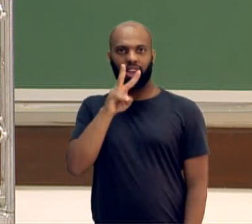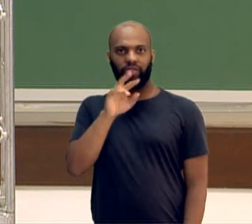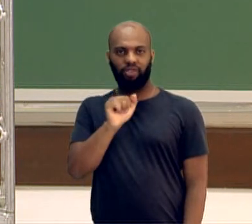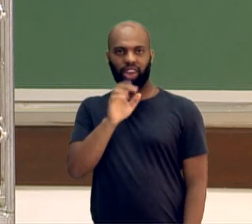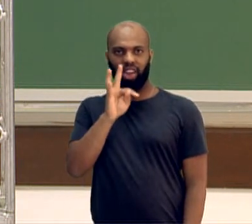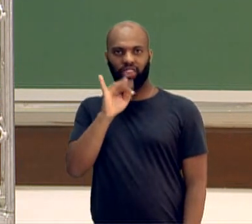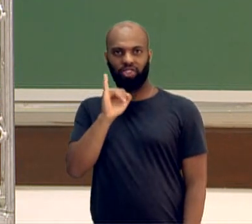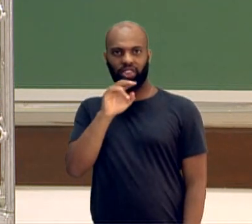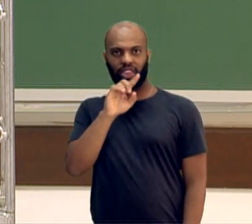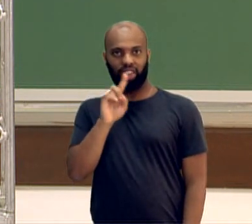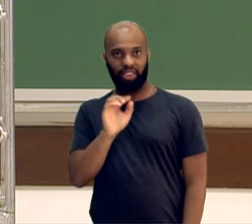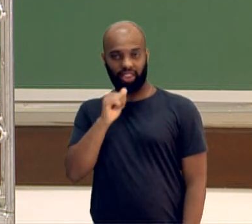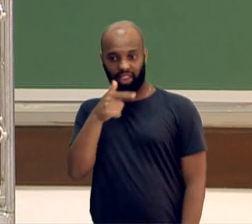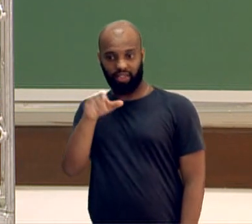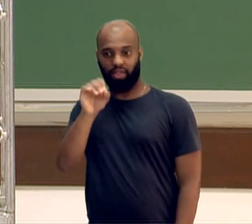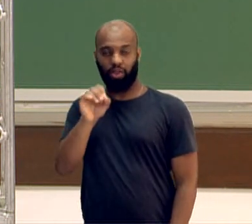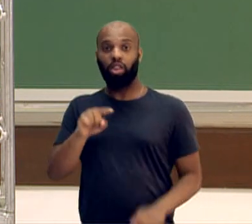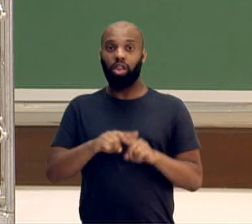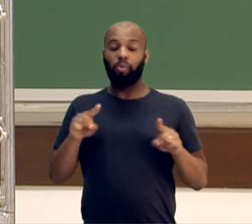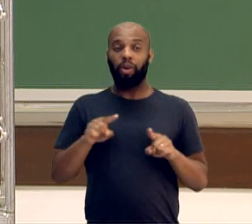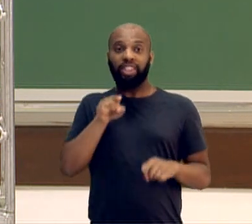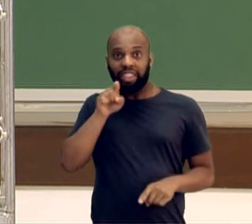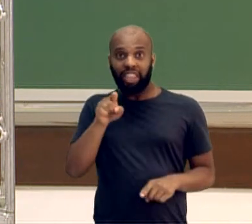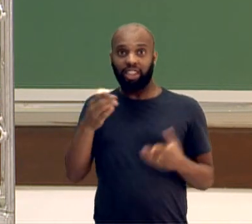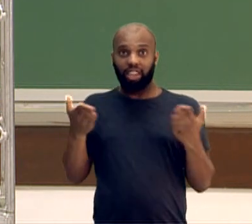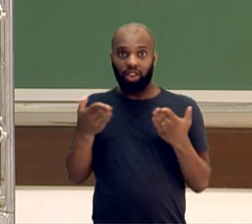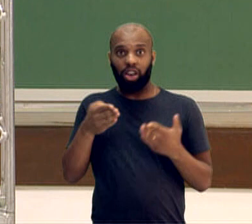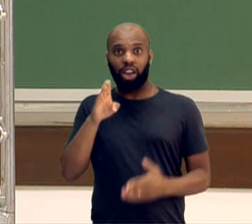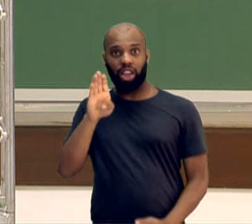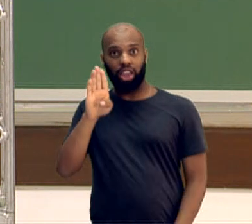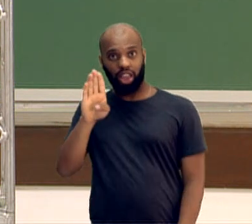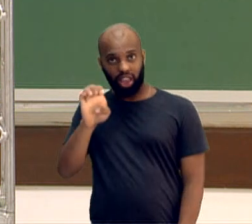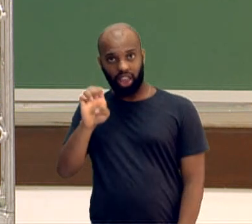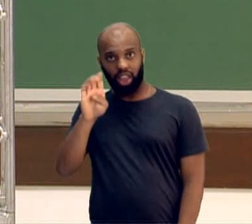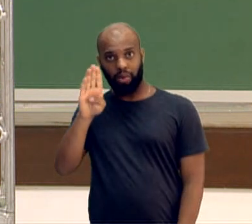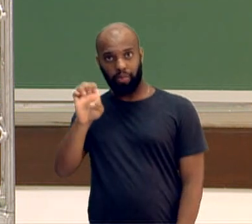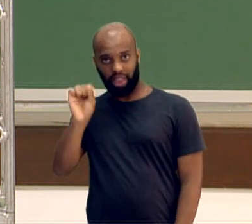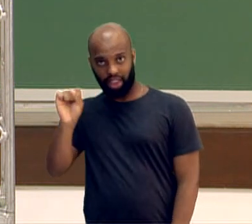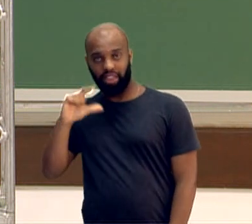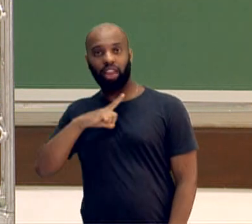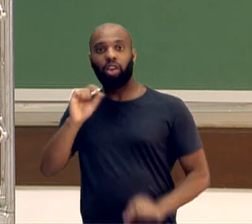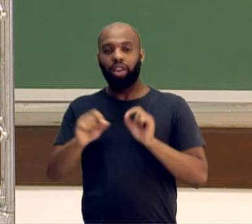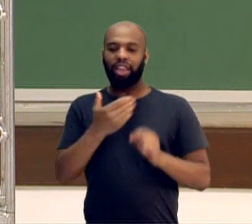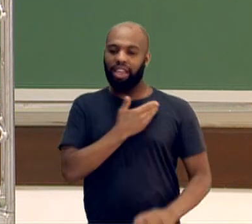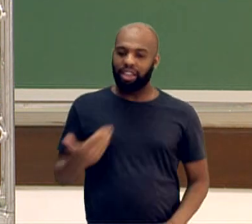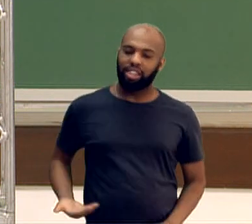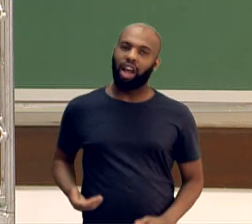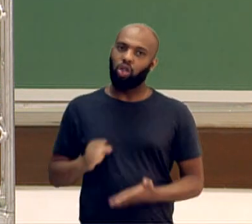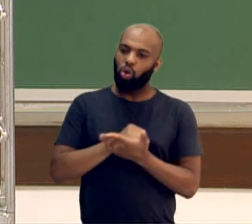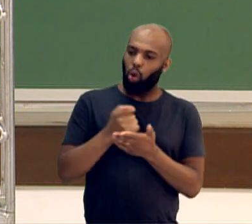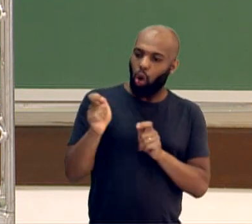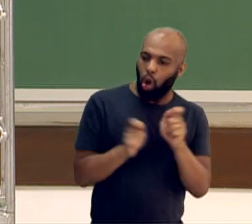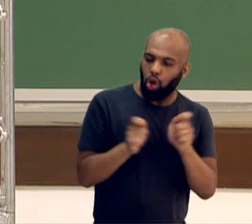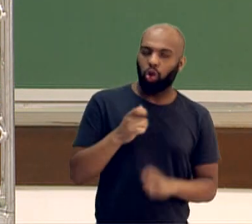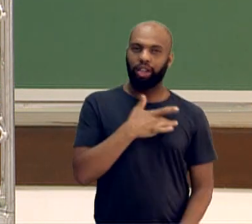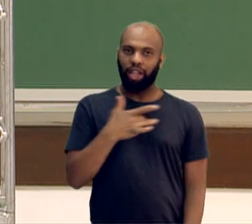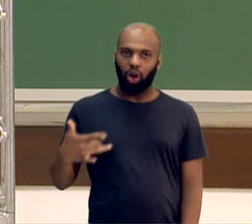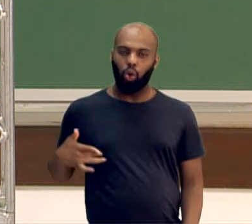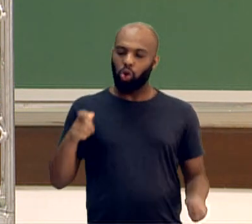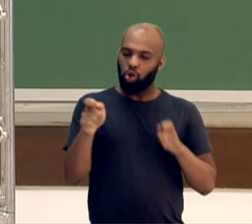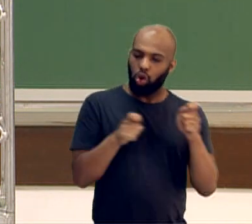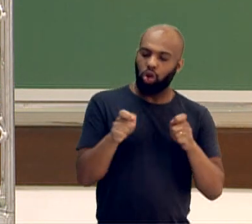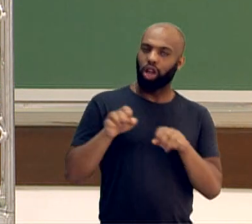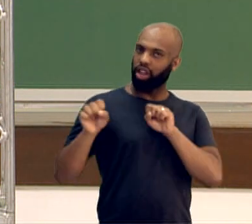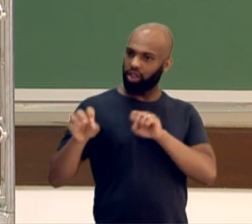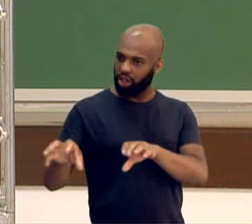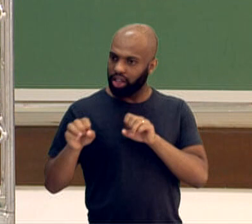Estado do bem-estar social, pelo contrário, você tem um Estado controlando a saúde, a educação, a previdência social, é um Estado que